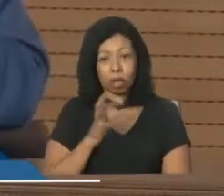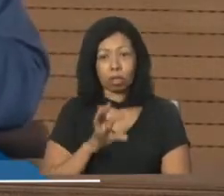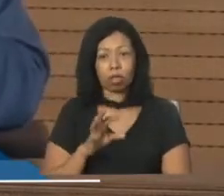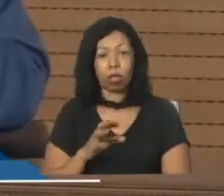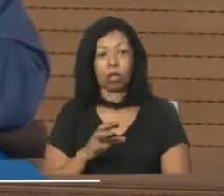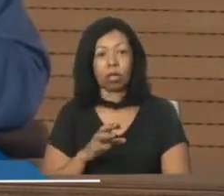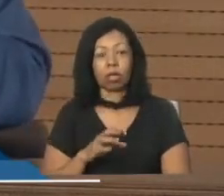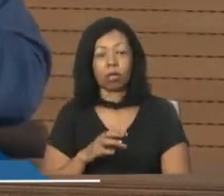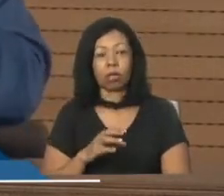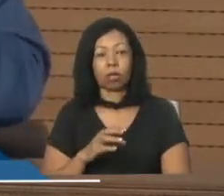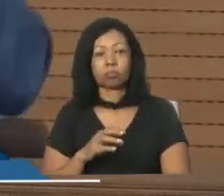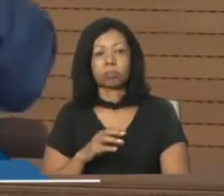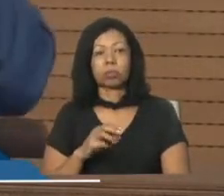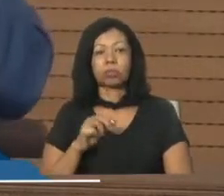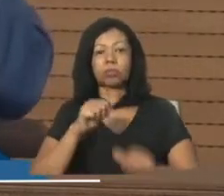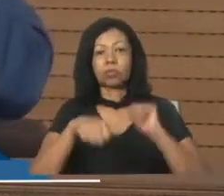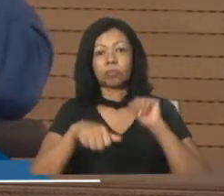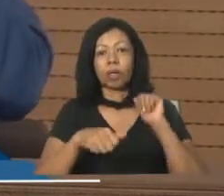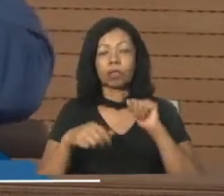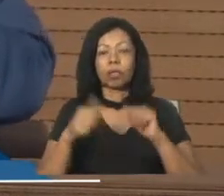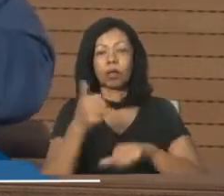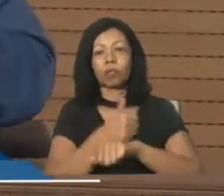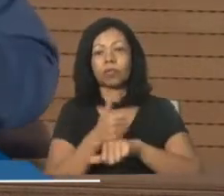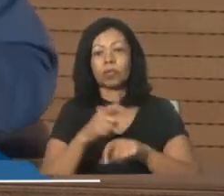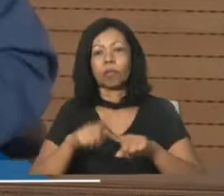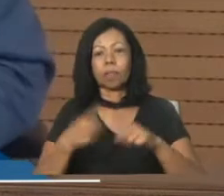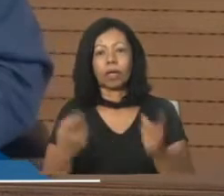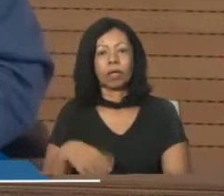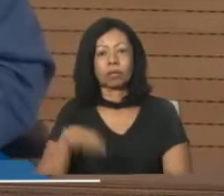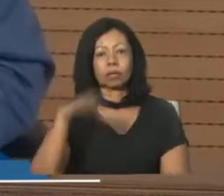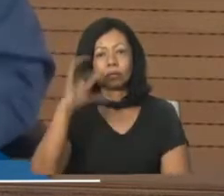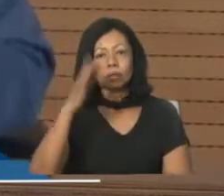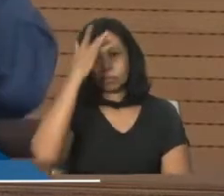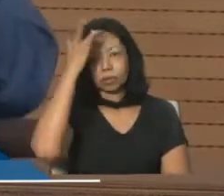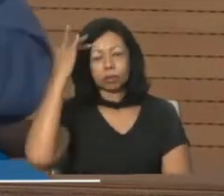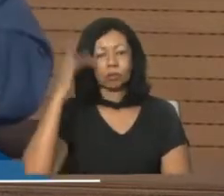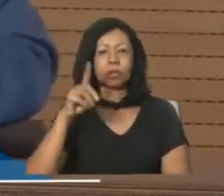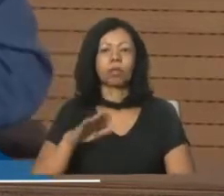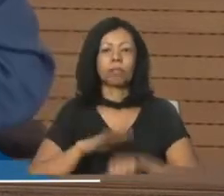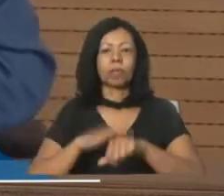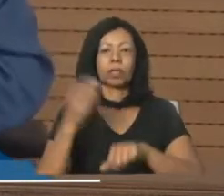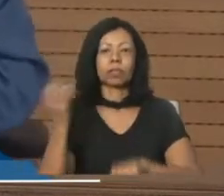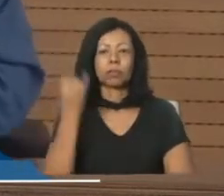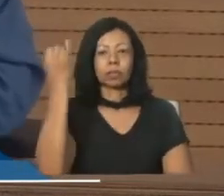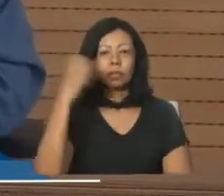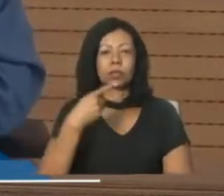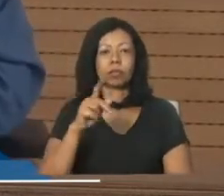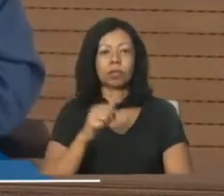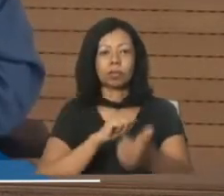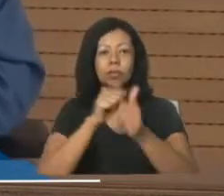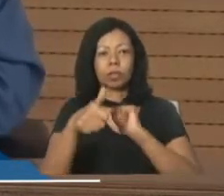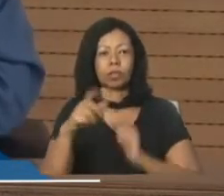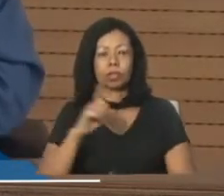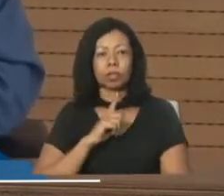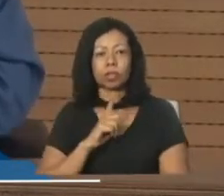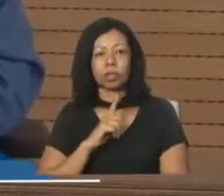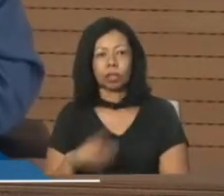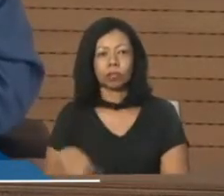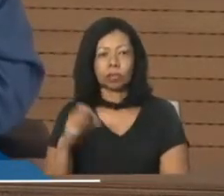profissional nessa área, mas sim formar o cidadão, que é o mais importante, que aí sim, através do esporte, teremos